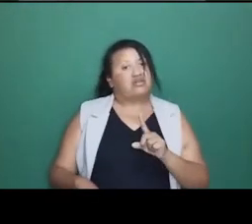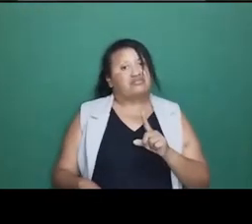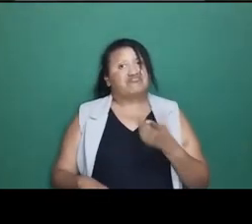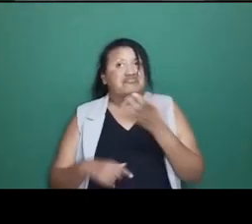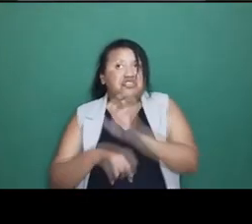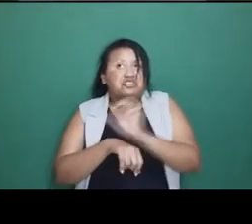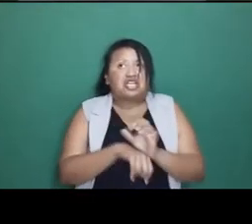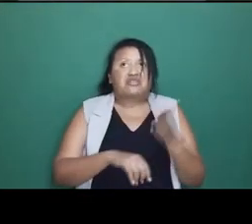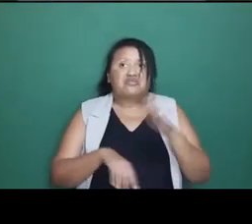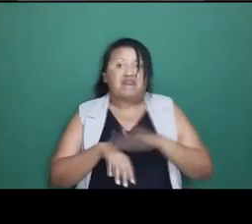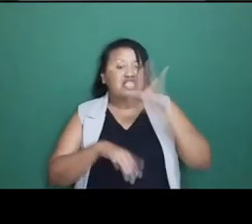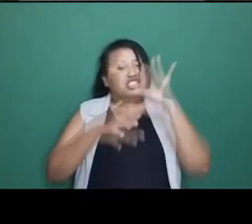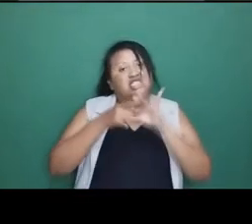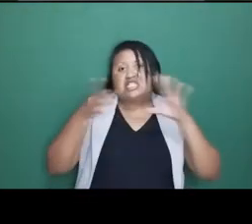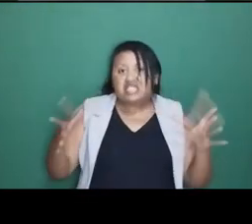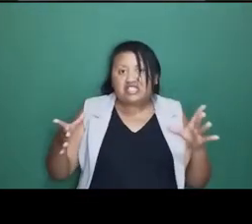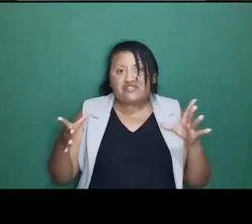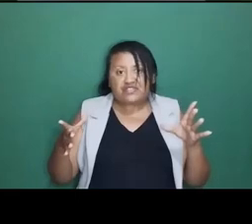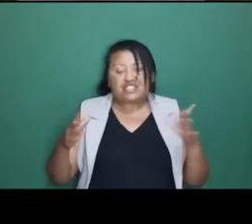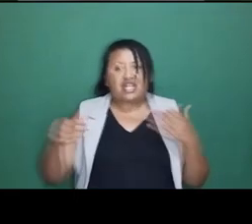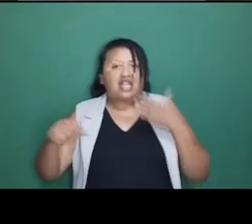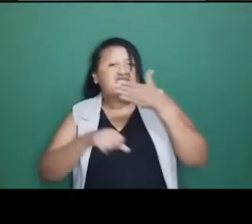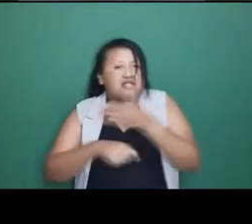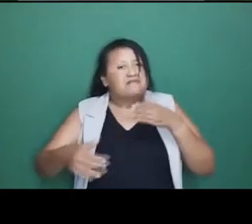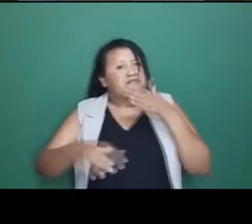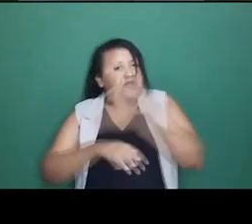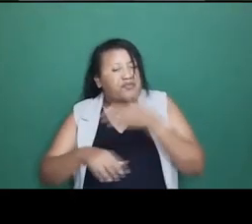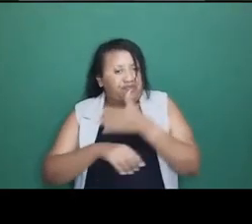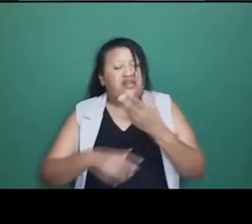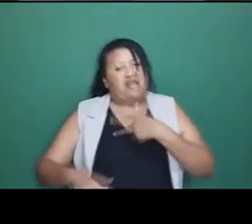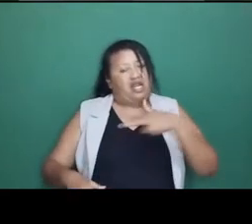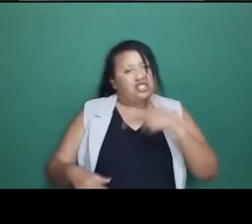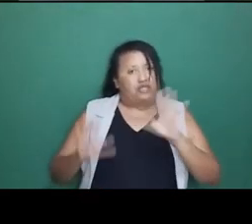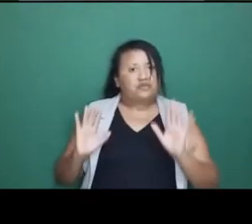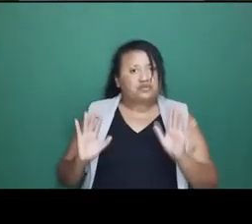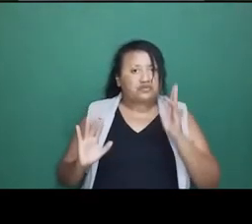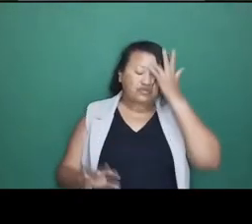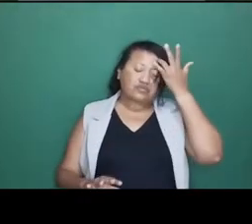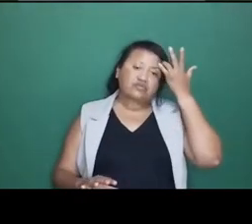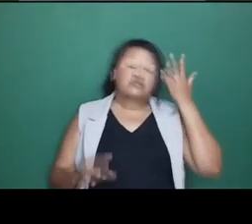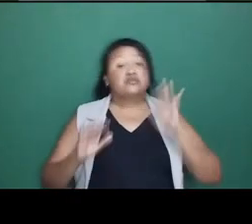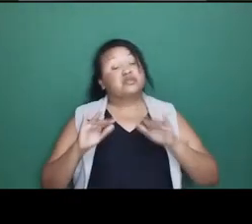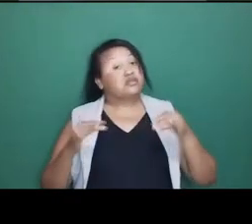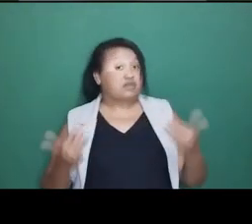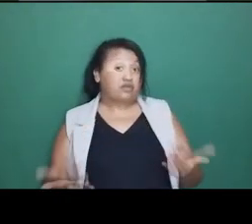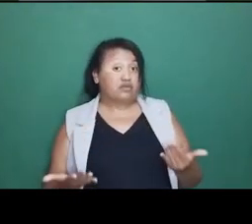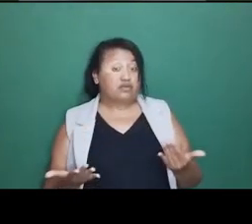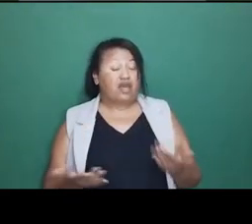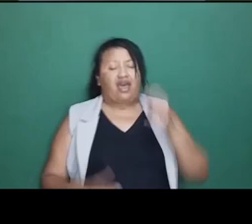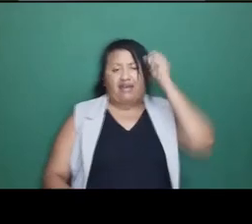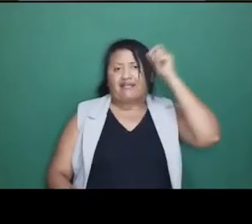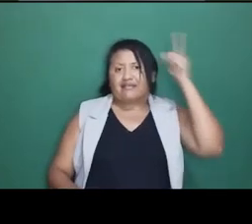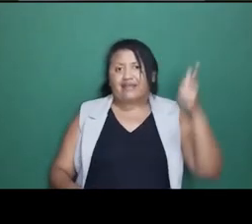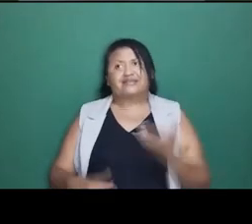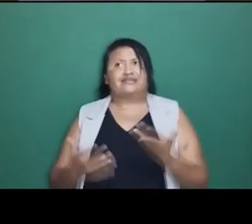mais solto das interferências religiosas Então essa ideia